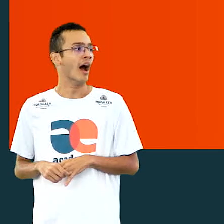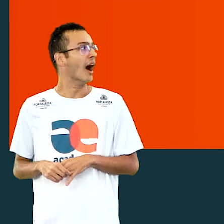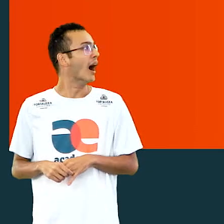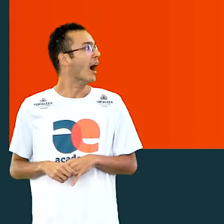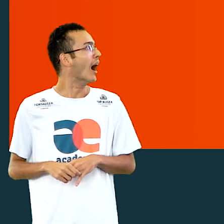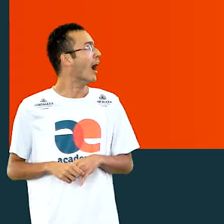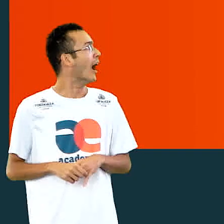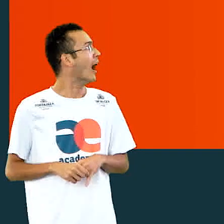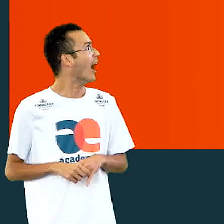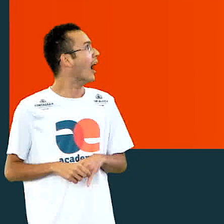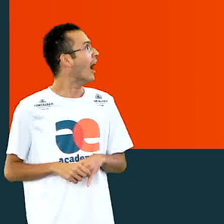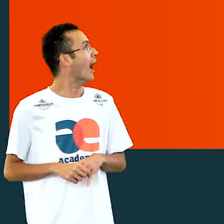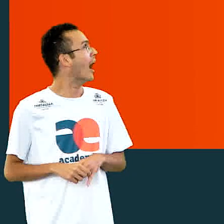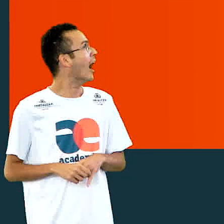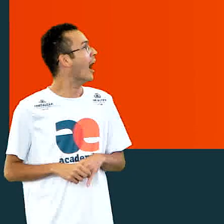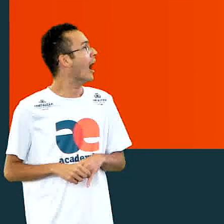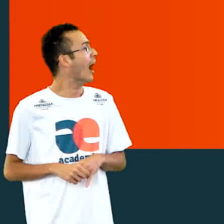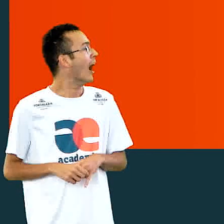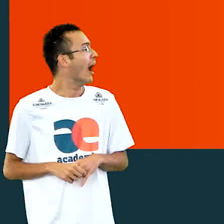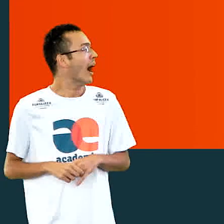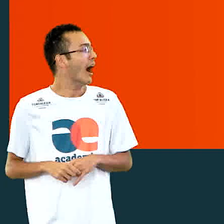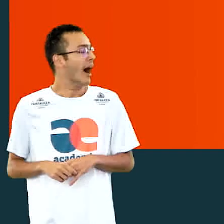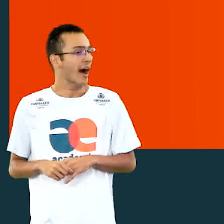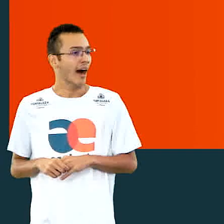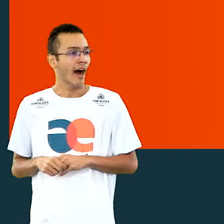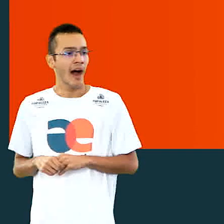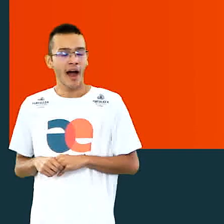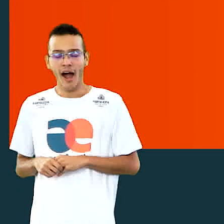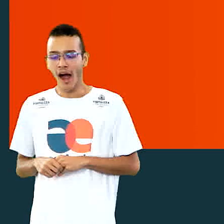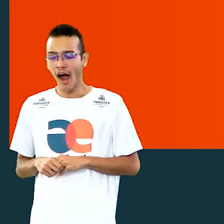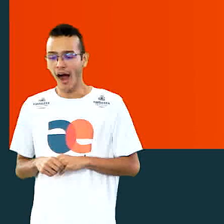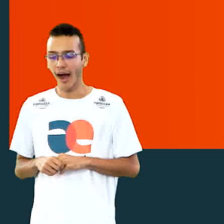Ah, vira a página. Essa?